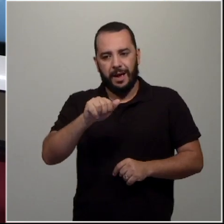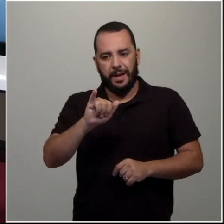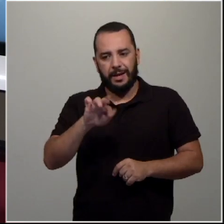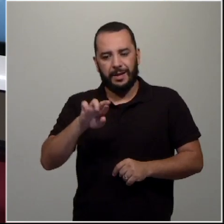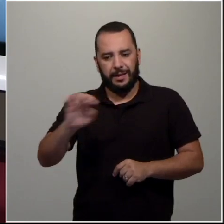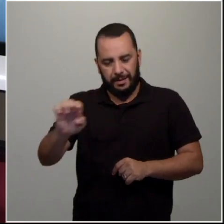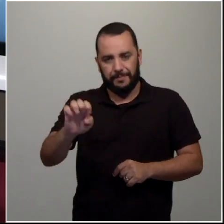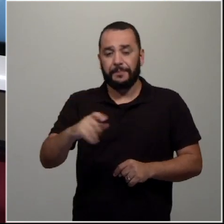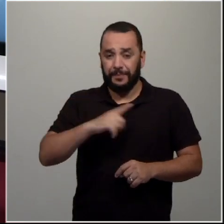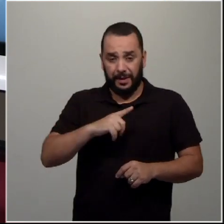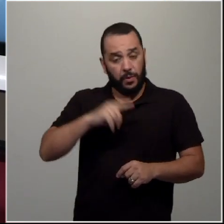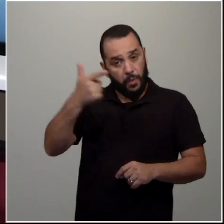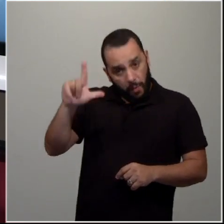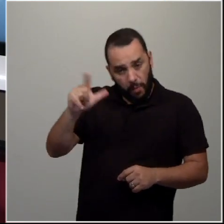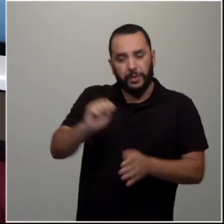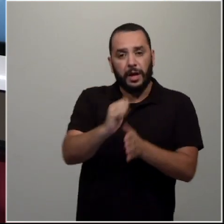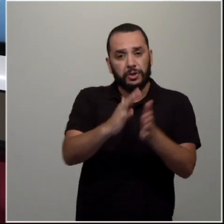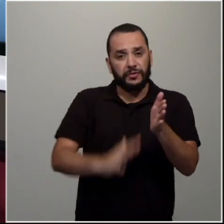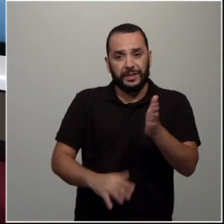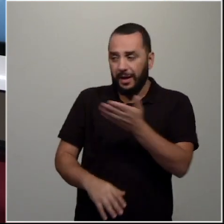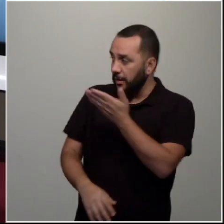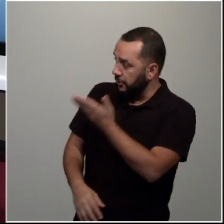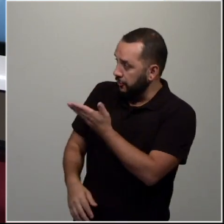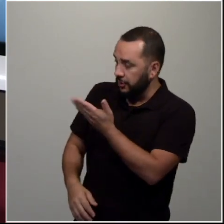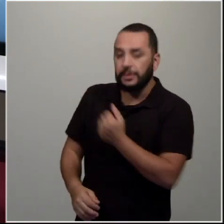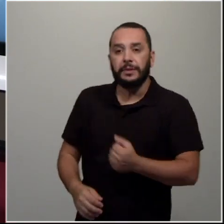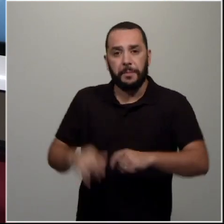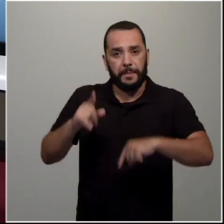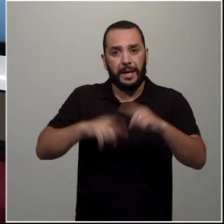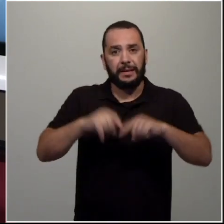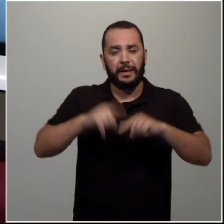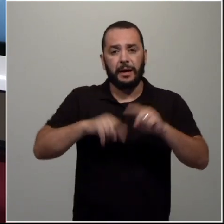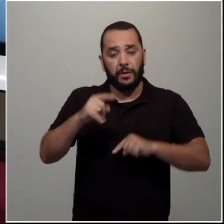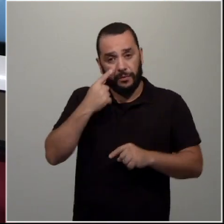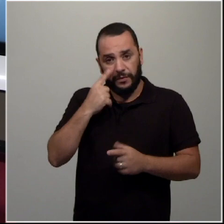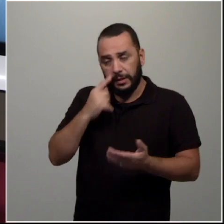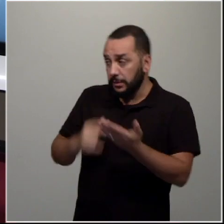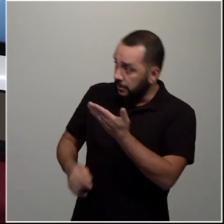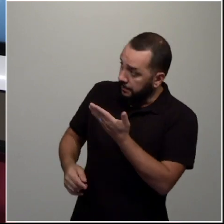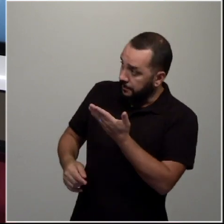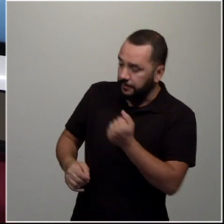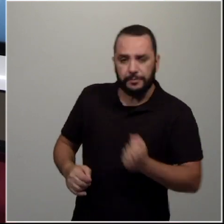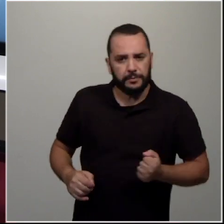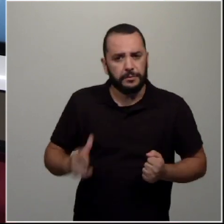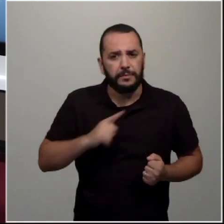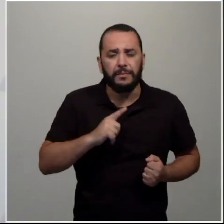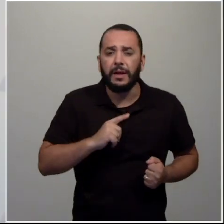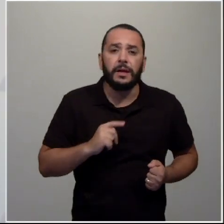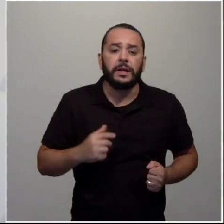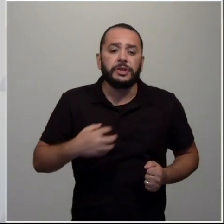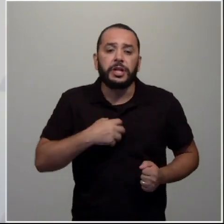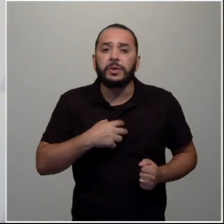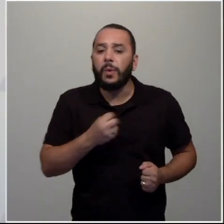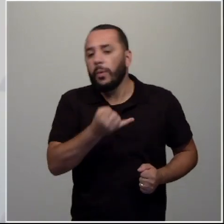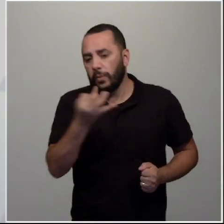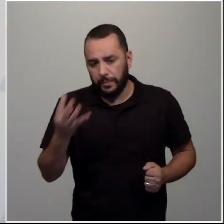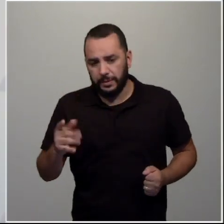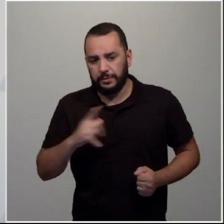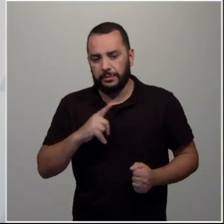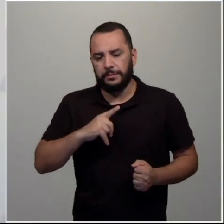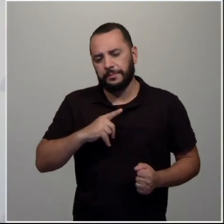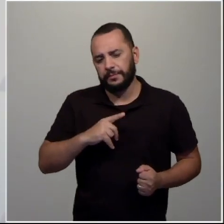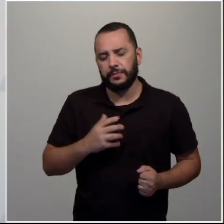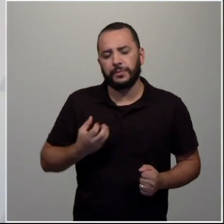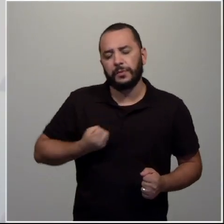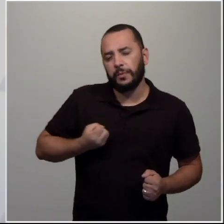também está ligado é o uso do material coisa né que é isso a gente apresenta que algumas formas aqui no caso a gente tem o